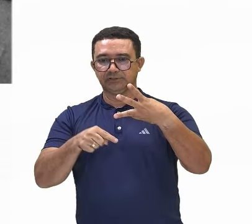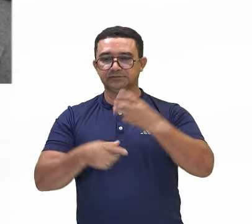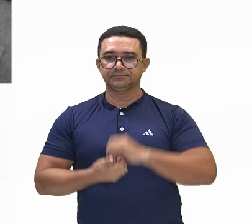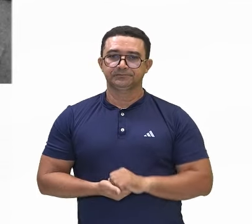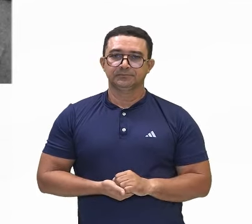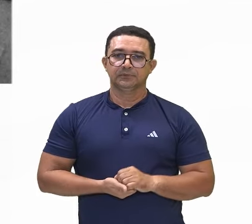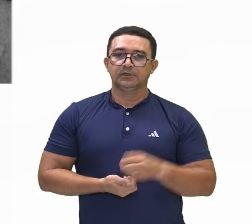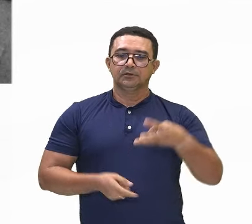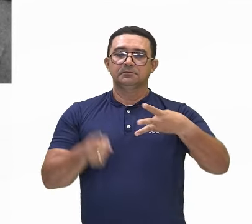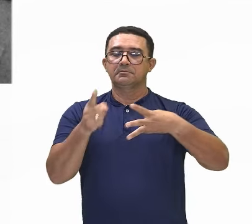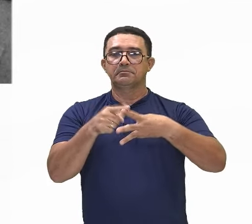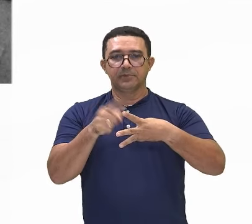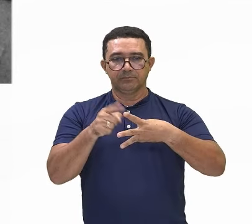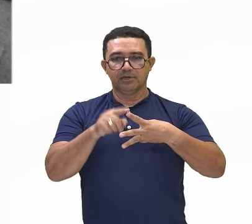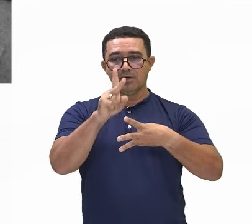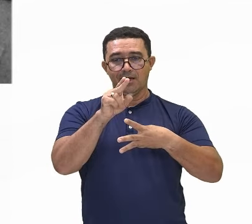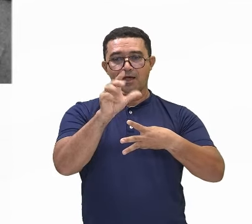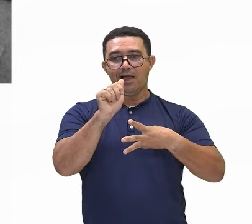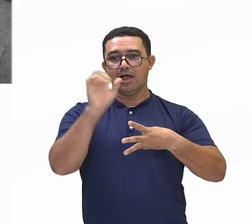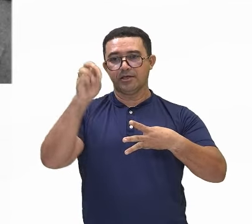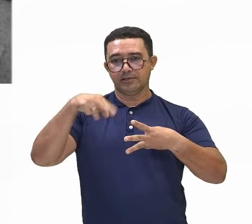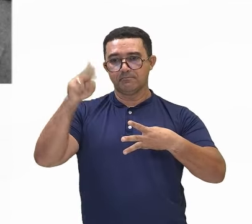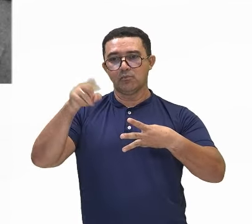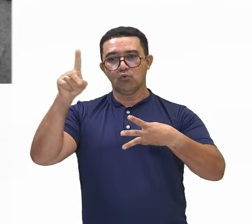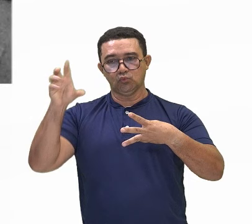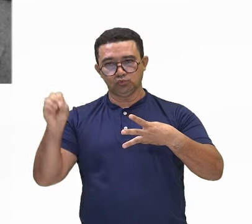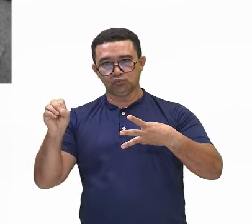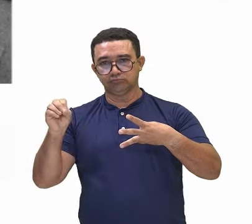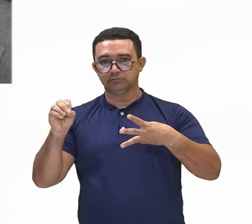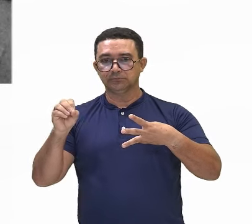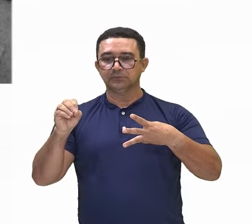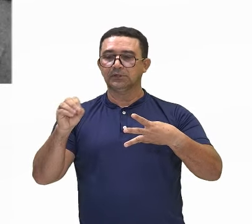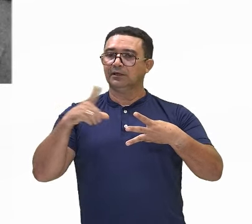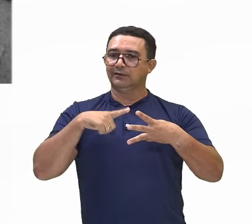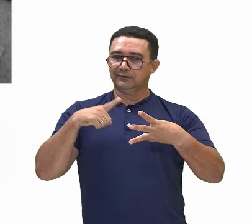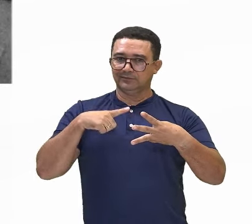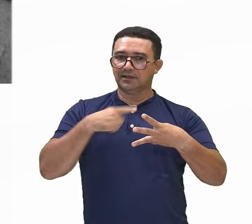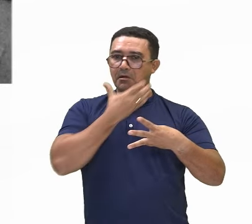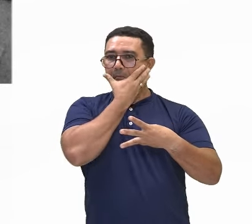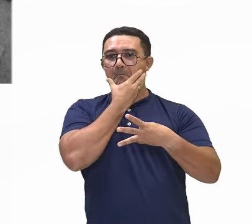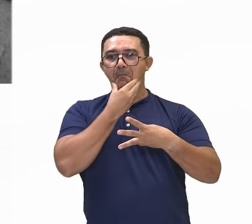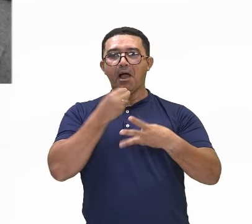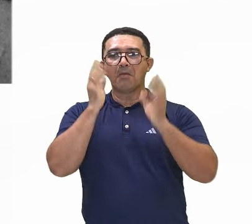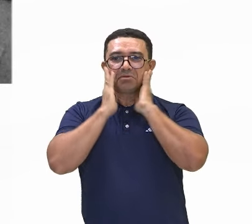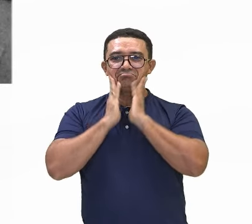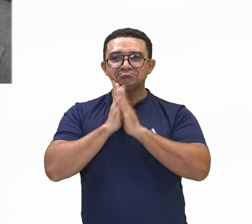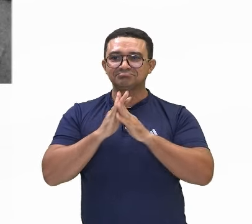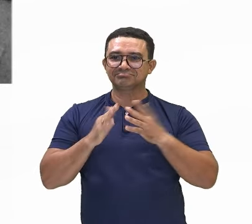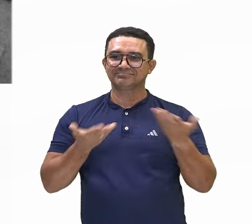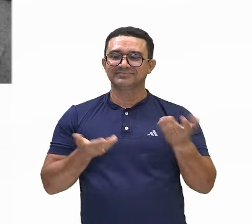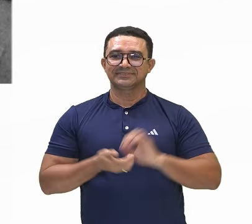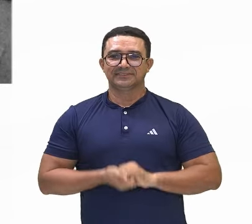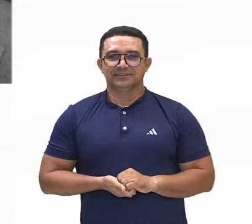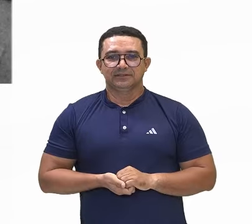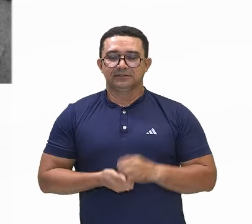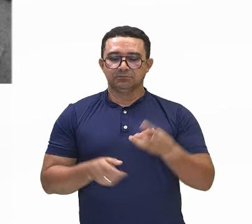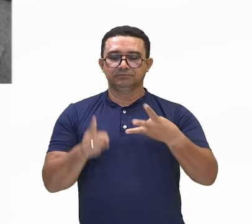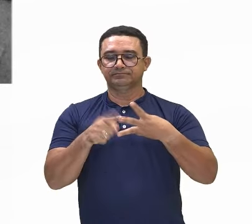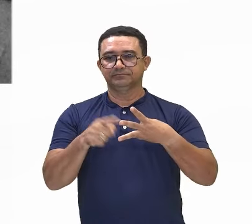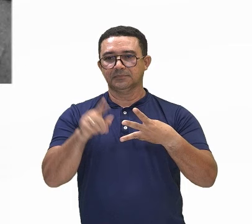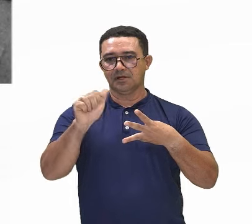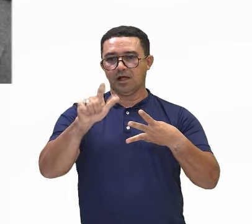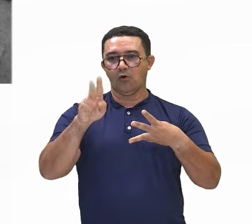O primeiro ali, ó, é Raimundo Correia, o cara com mais cheio de barba e cheio de bigode, não é? Depois nós vamos ter Alberto